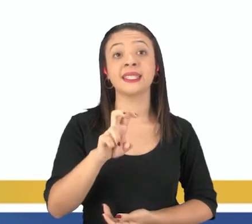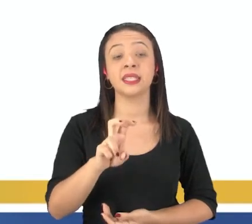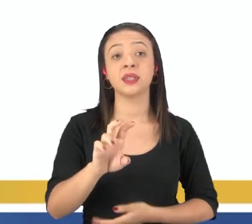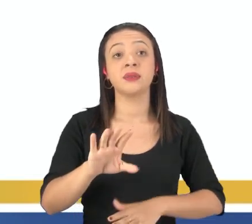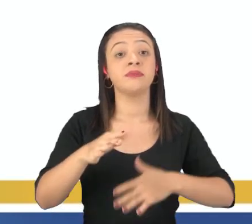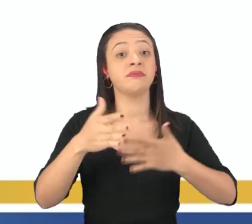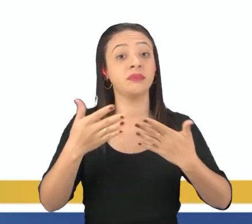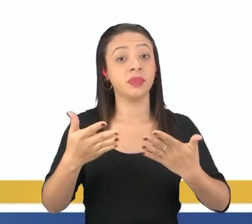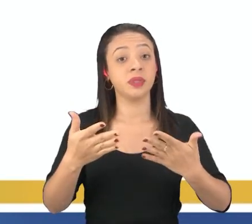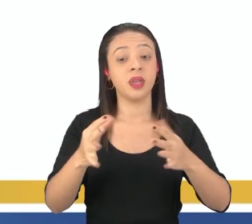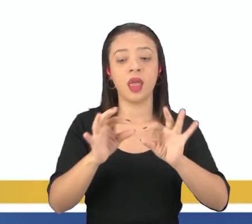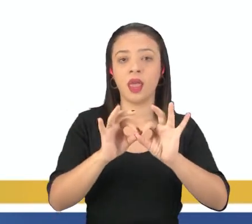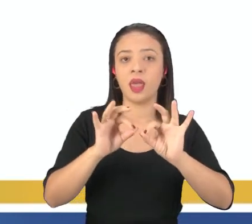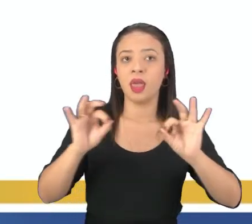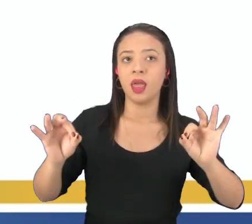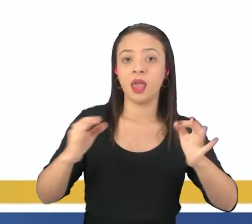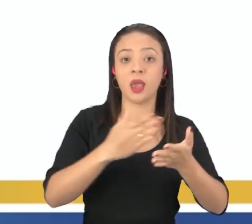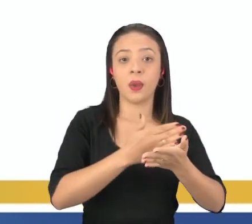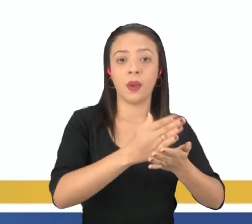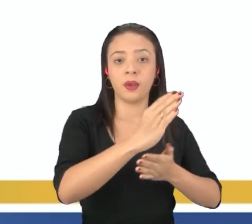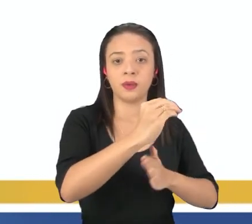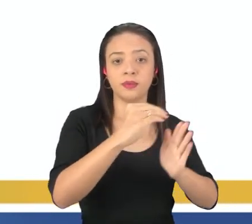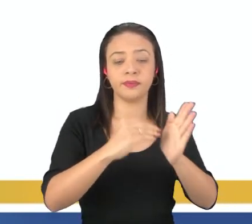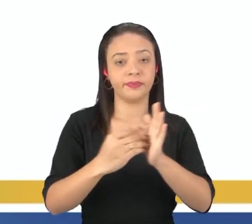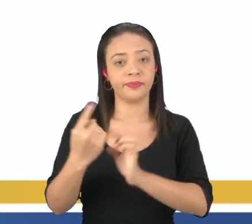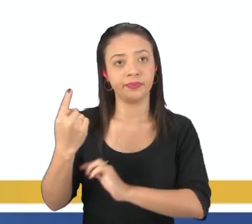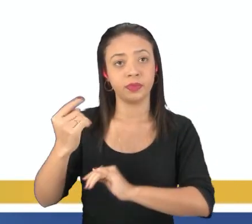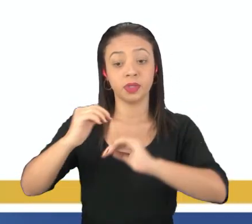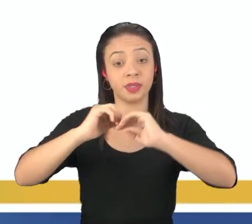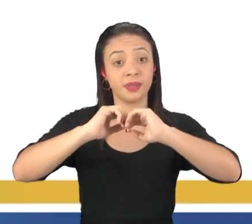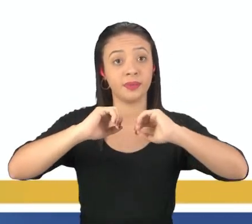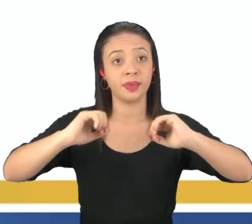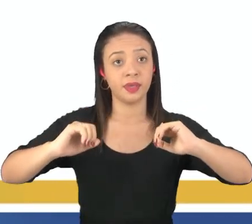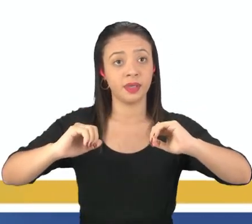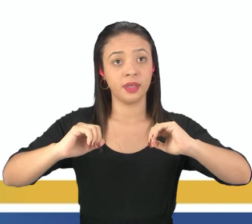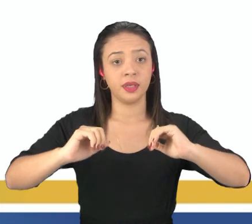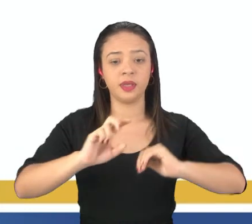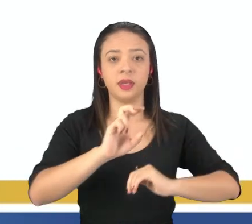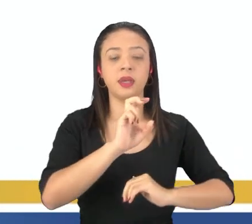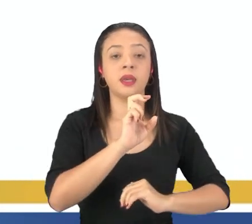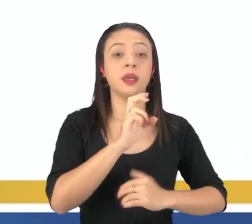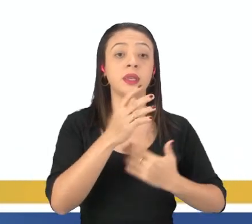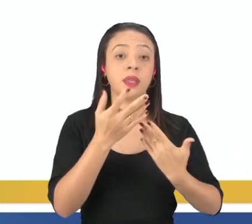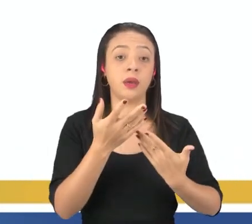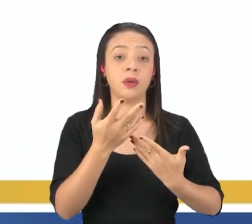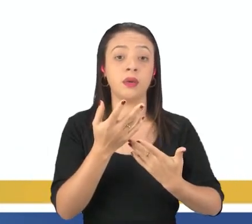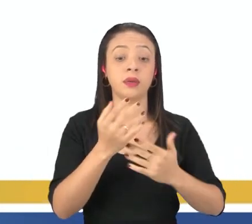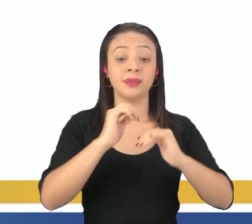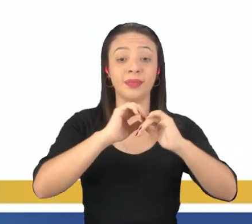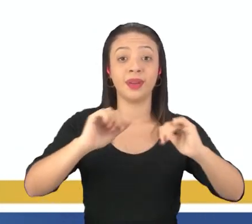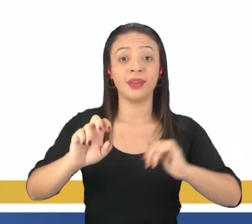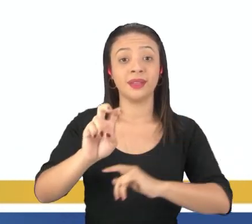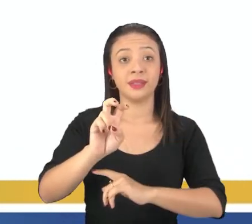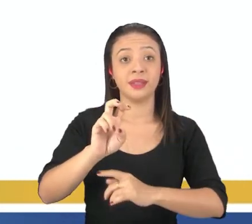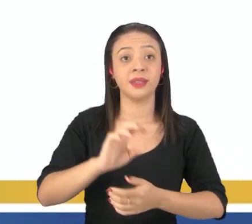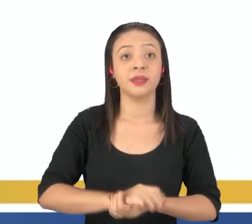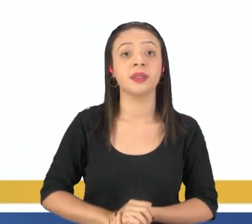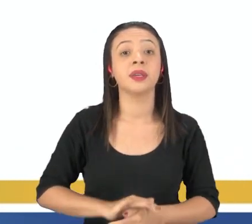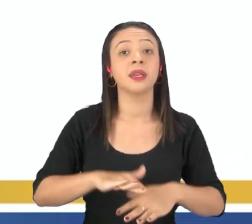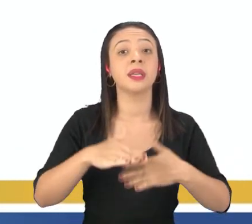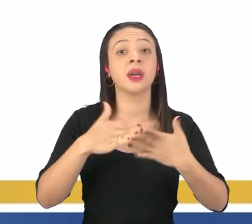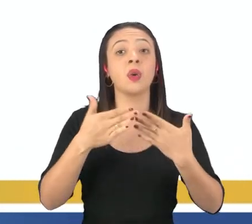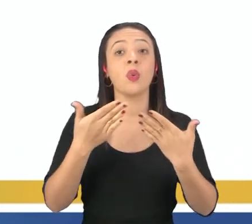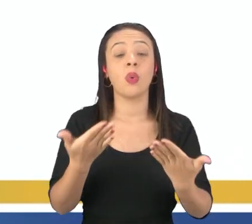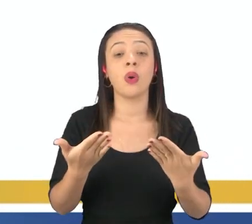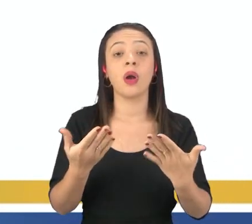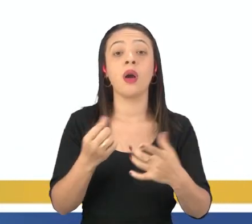cinco/Então essa reta asinha do zero até um Eu dividi fui contando de cinco em cinco partes divide em Cinco partes Então qual vai